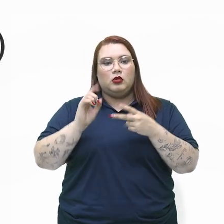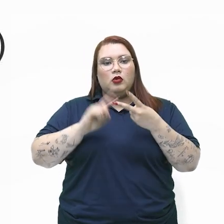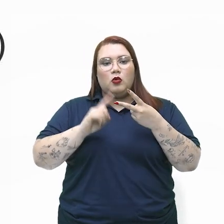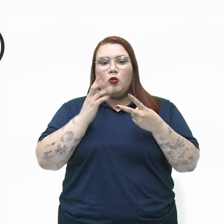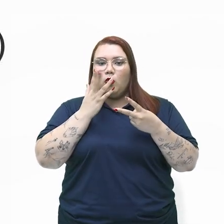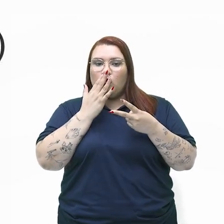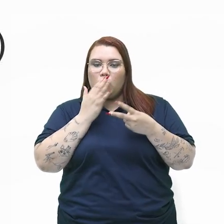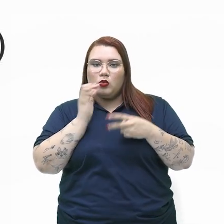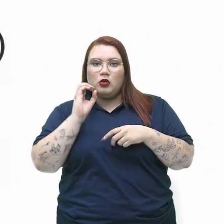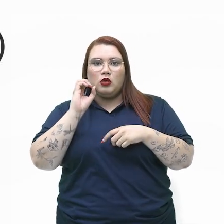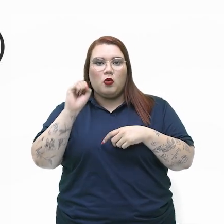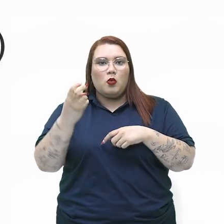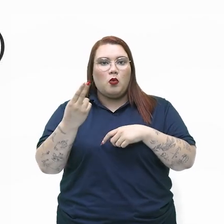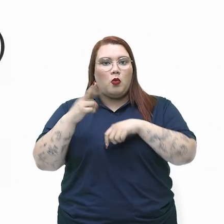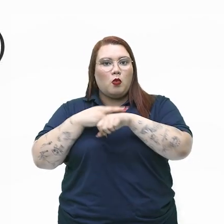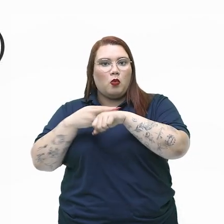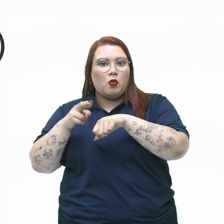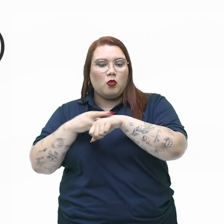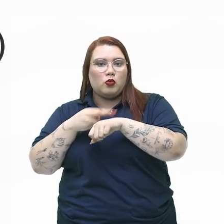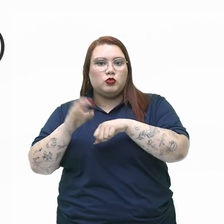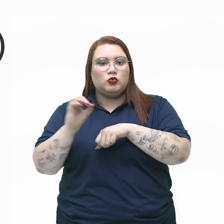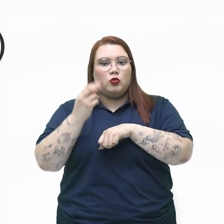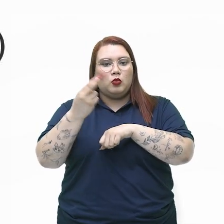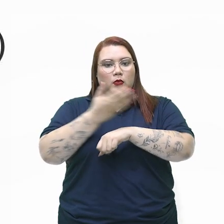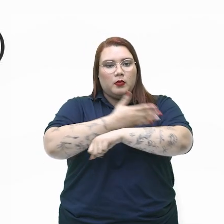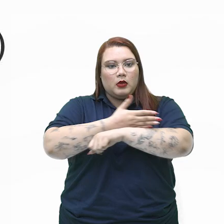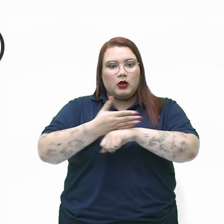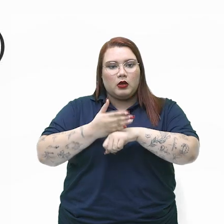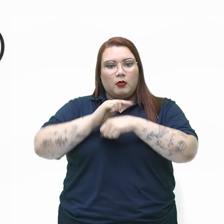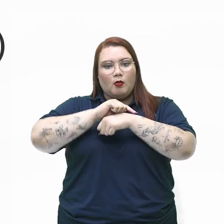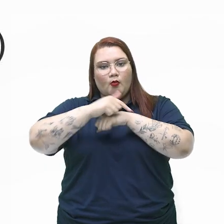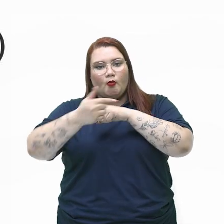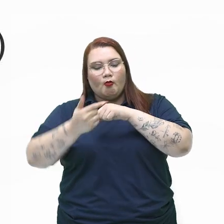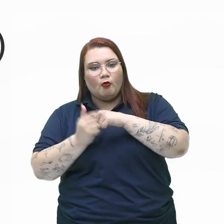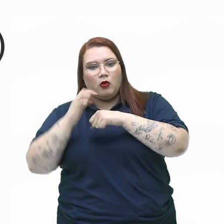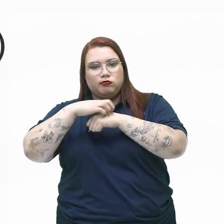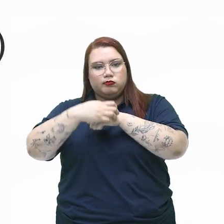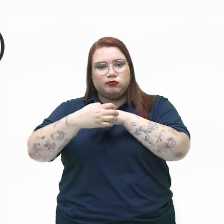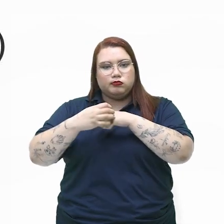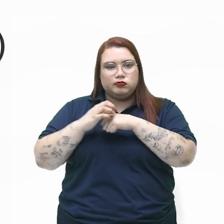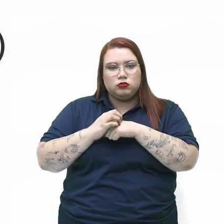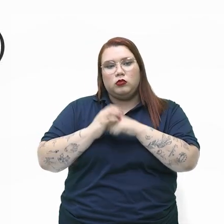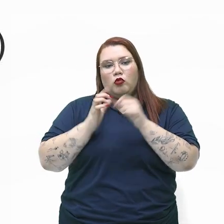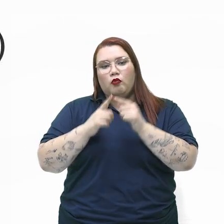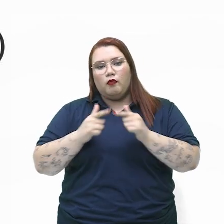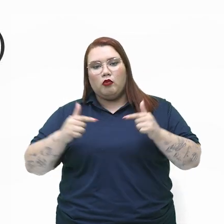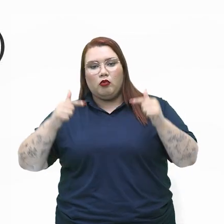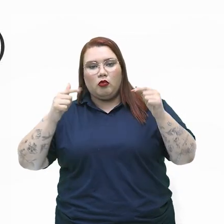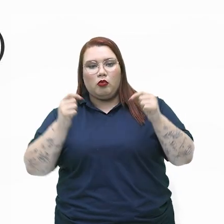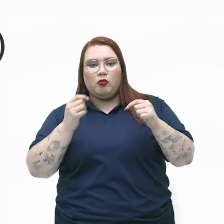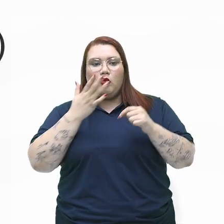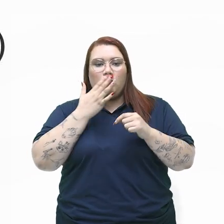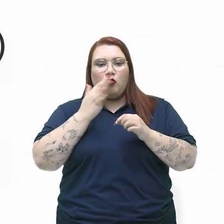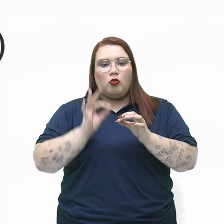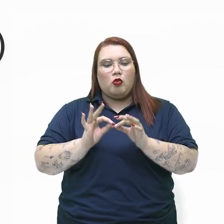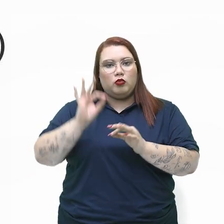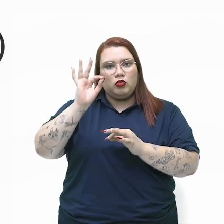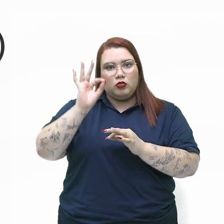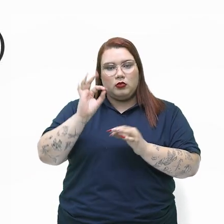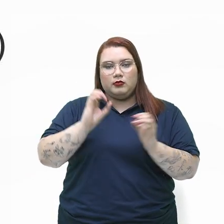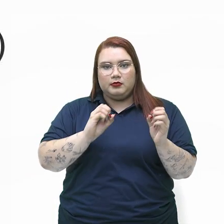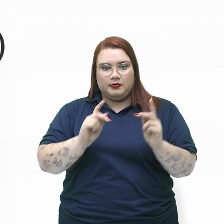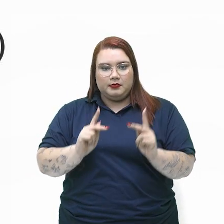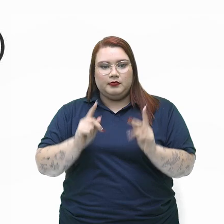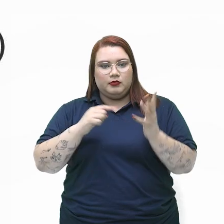extremidade. A cor dessa flor, sendo púrpura ou branca, a textura, a cor da semente, forma da vagem, cor ou altura da